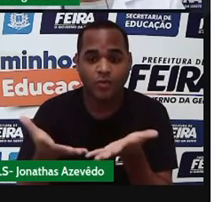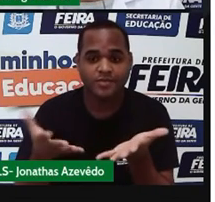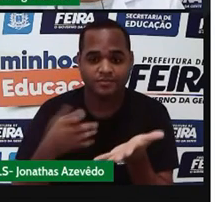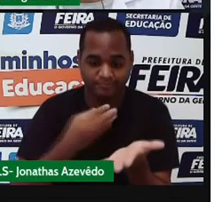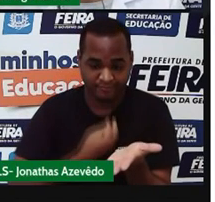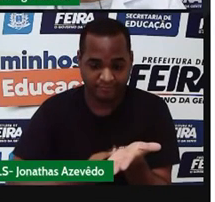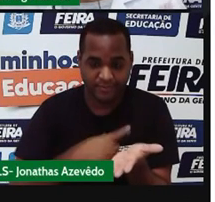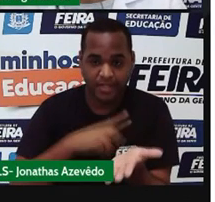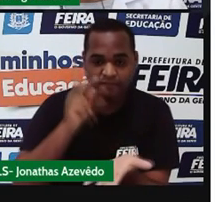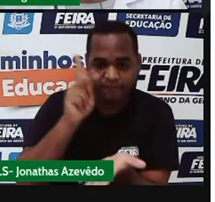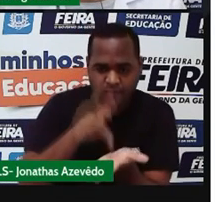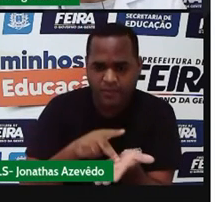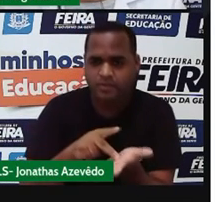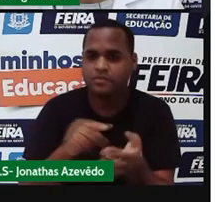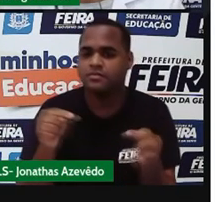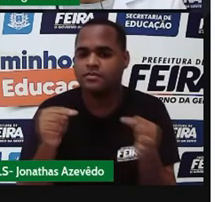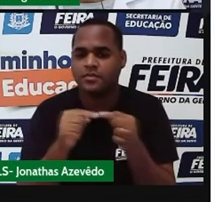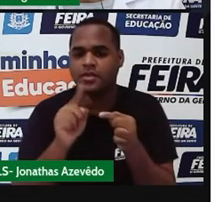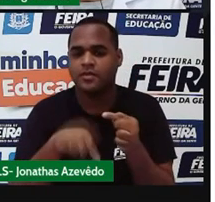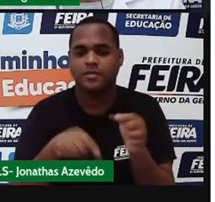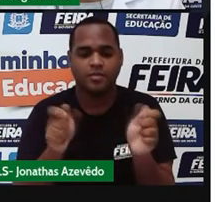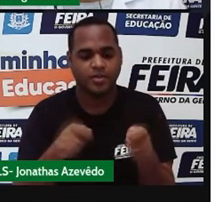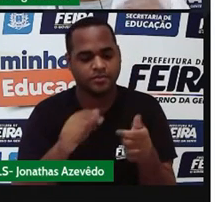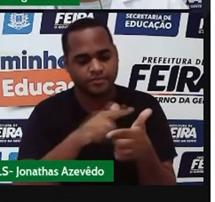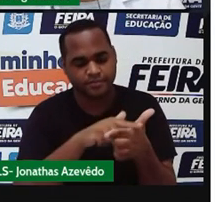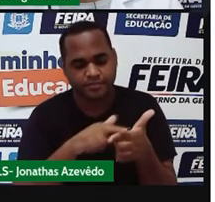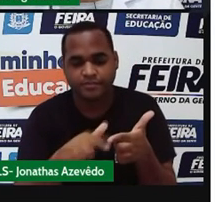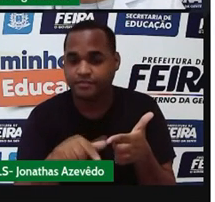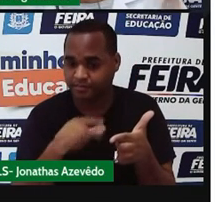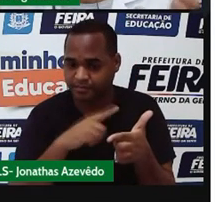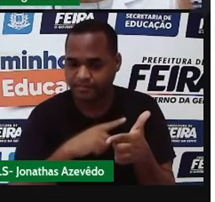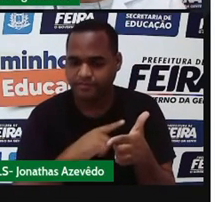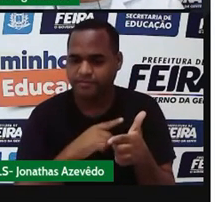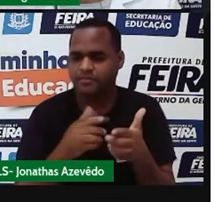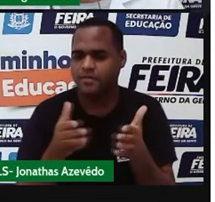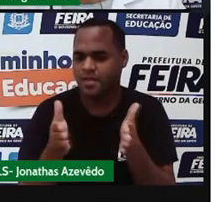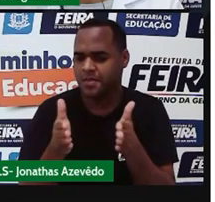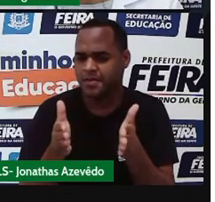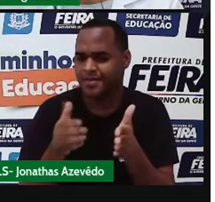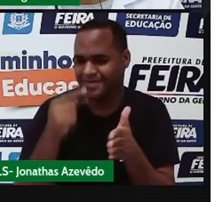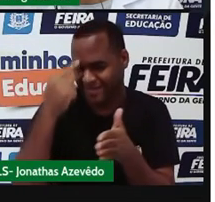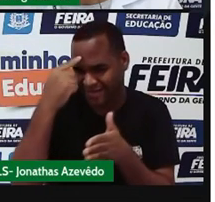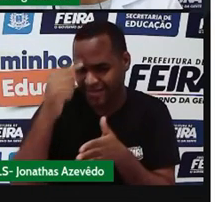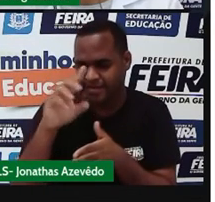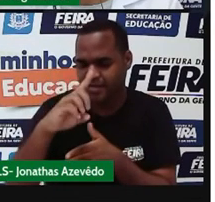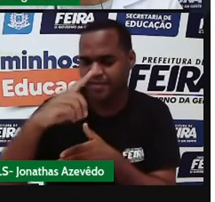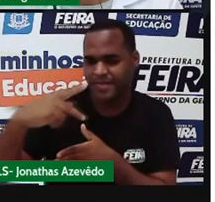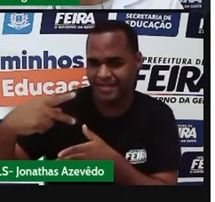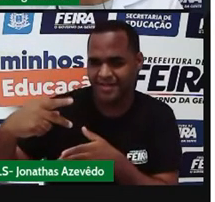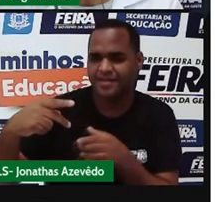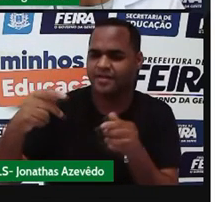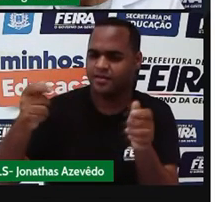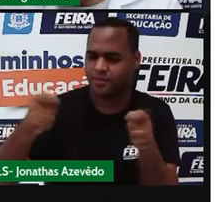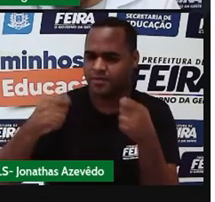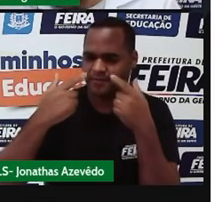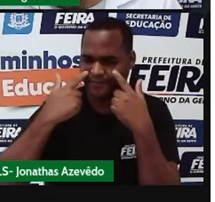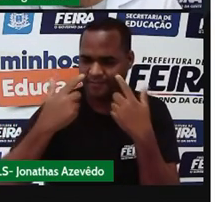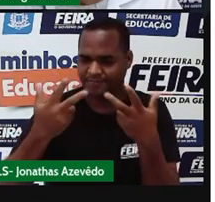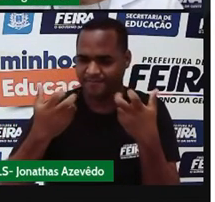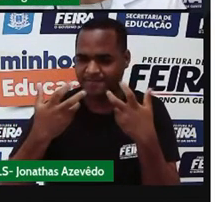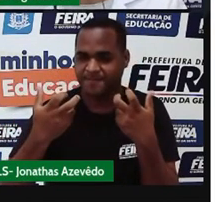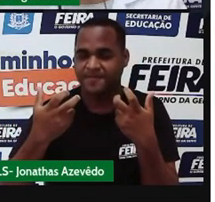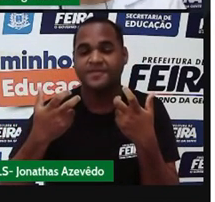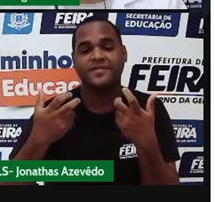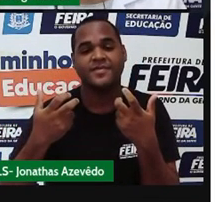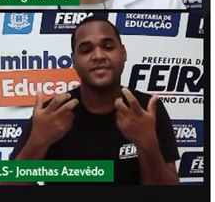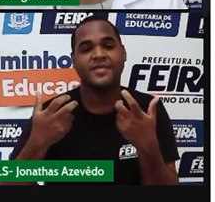onde você consiga fazer divisões onde os resultados sejam né dízimas periódicas como a gente viu por aqui tá bom